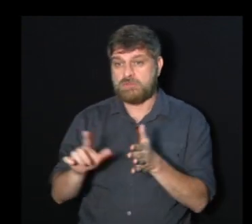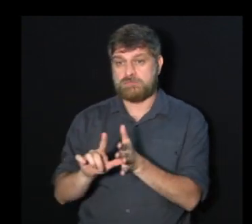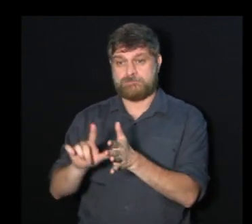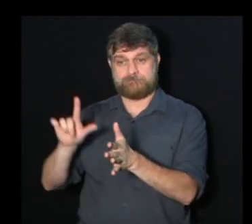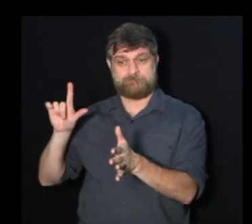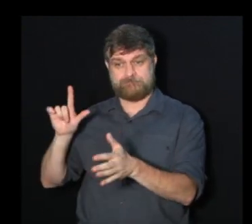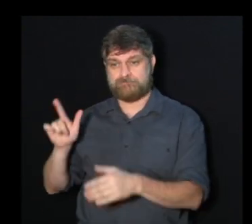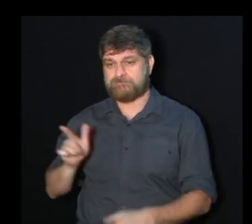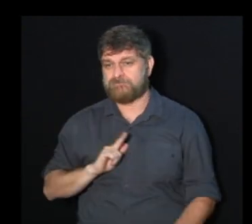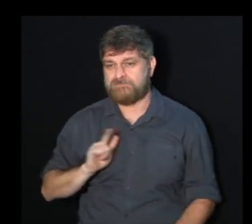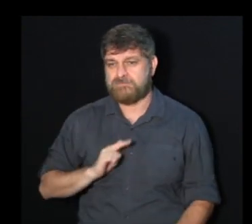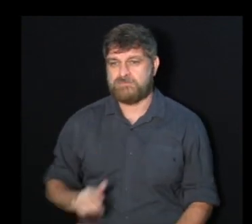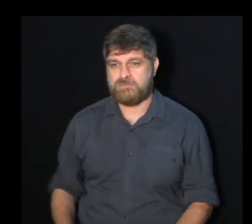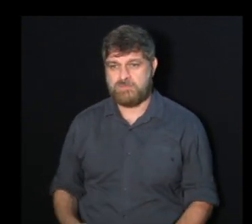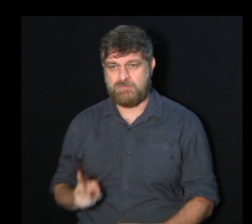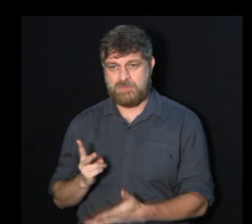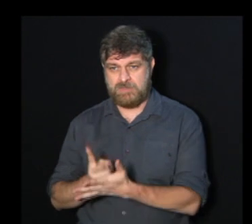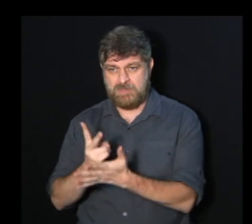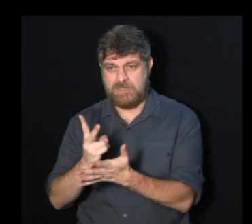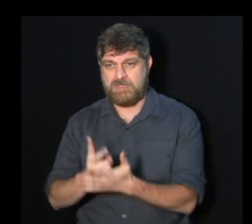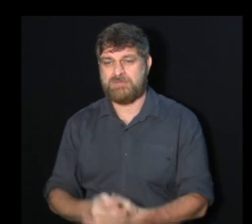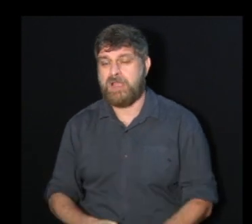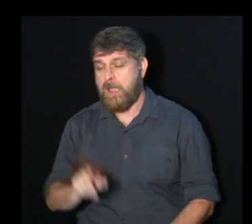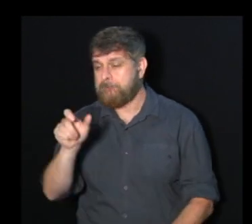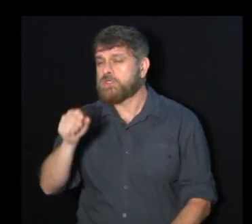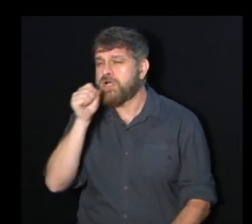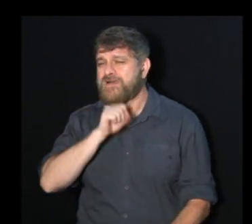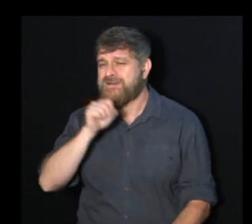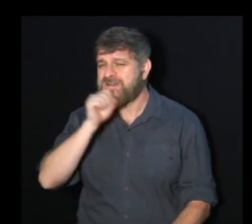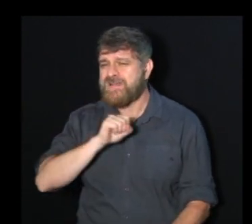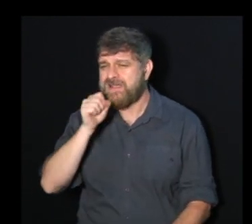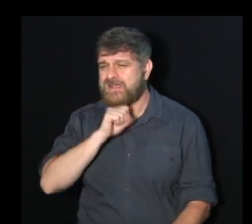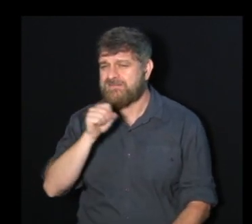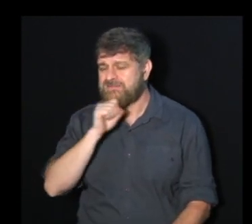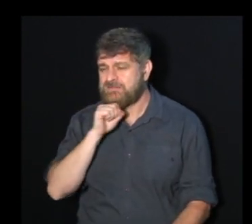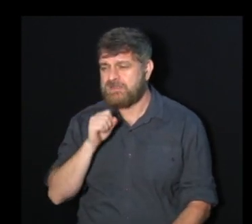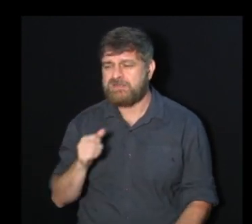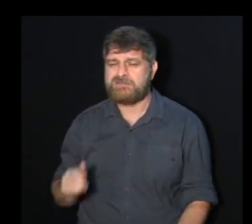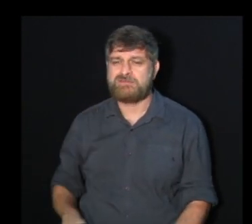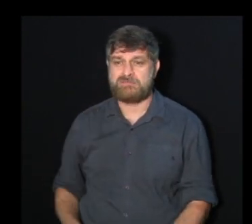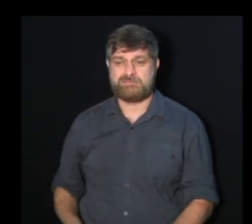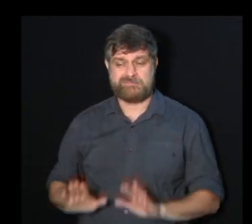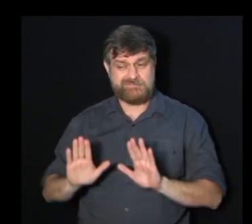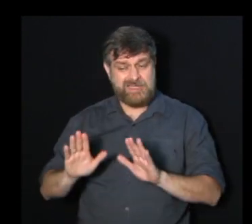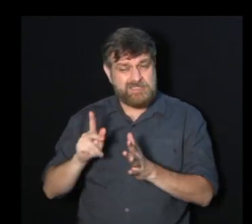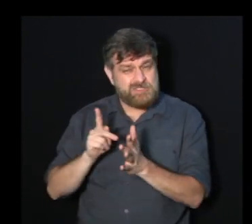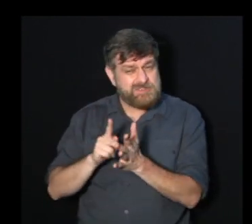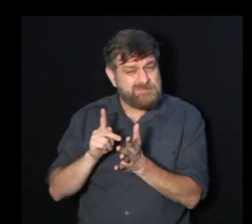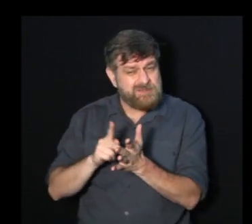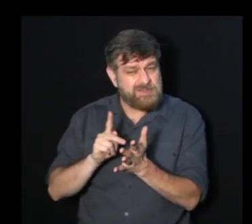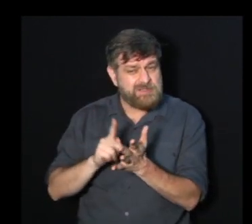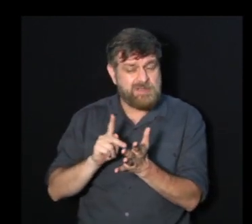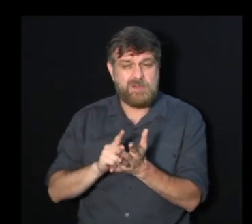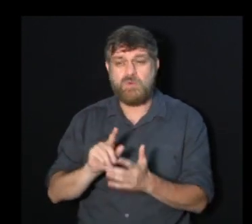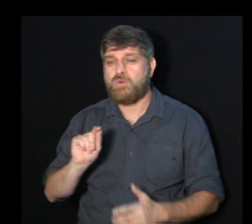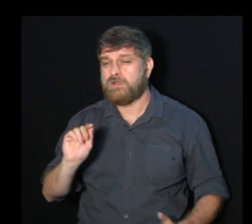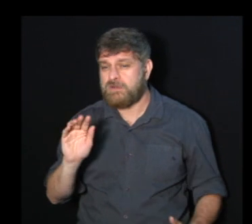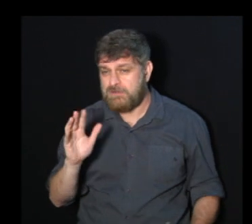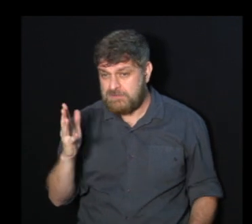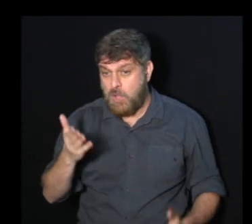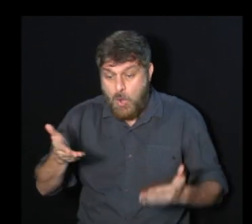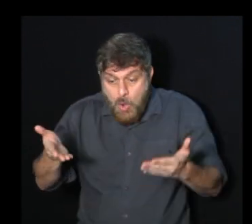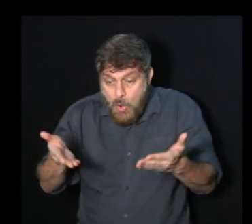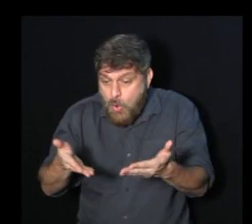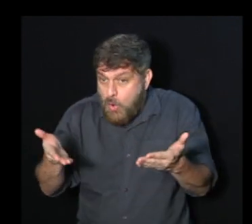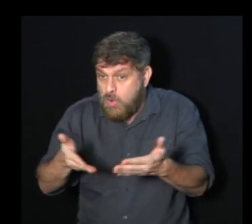a gente falava muito que seria mais os idosos, né? Só que, na verdade, hoje a